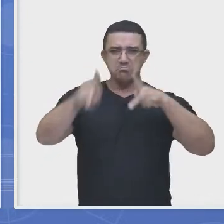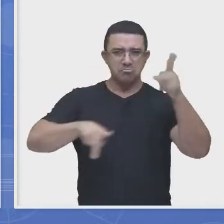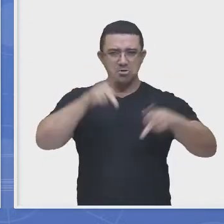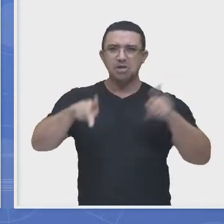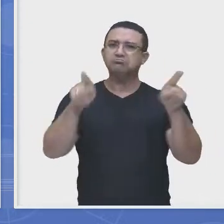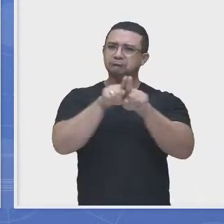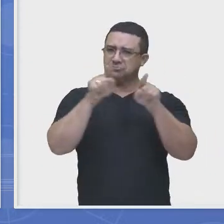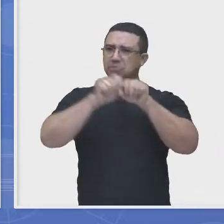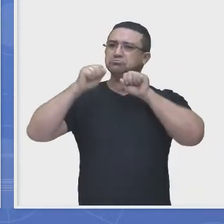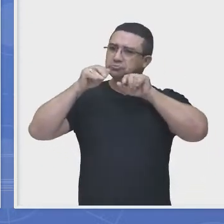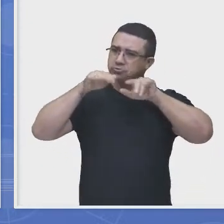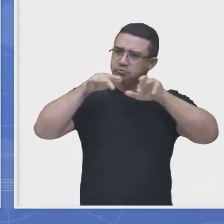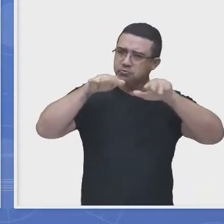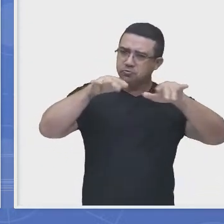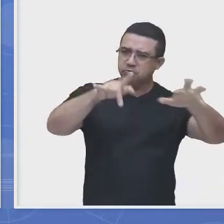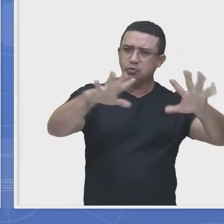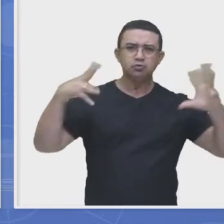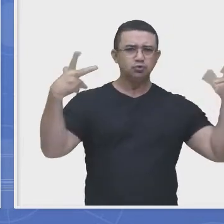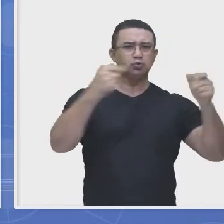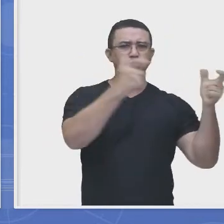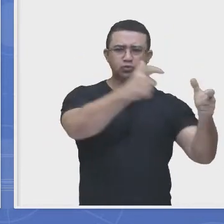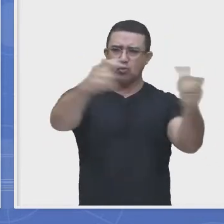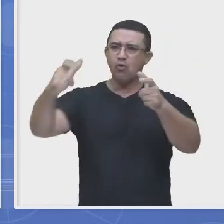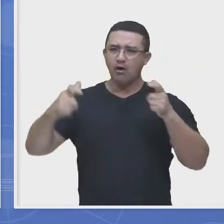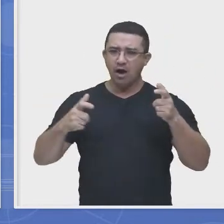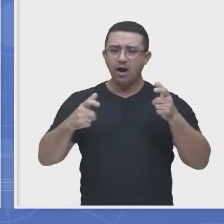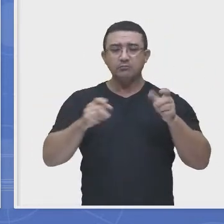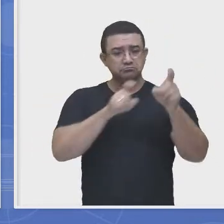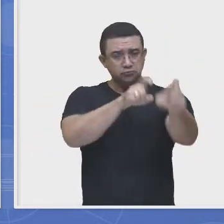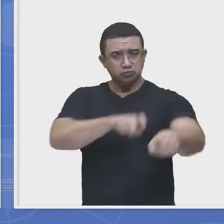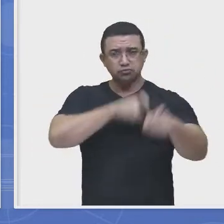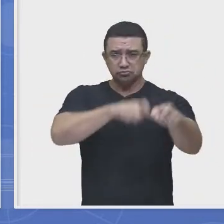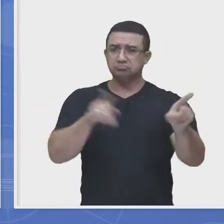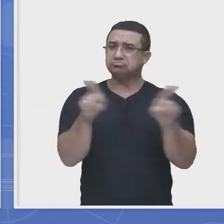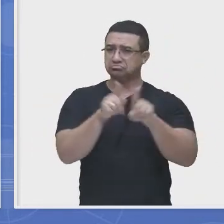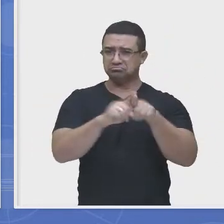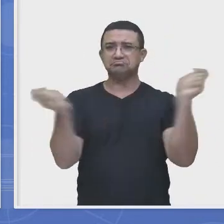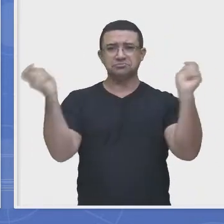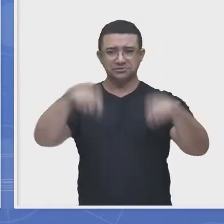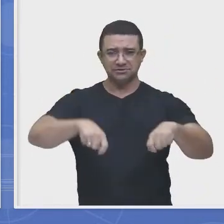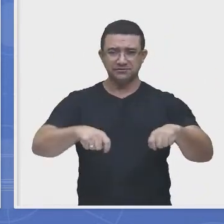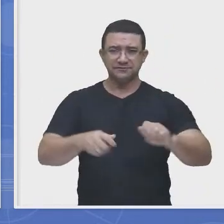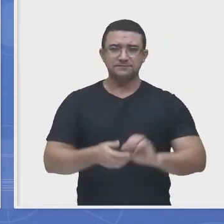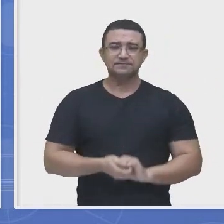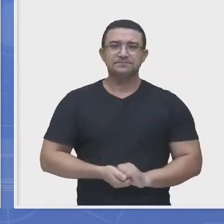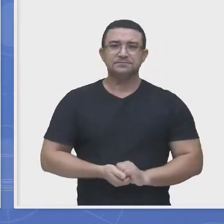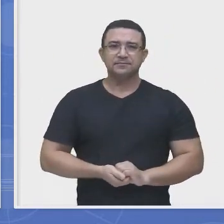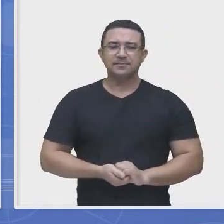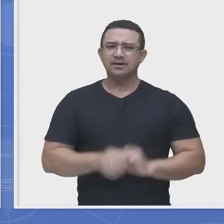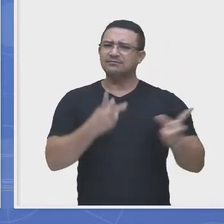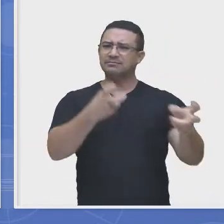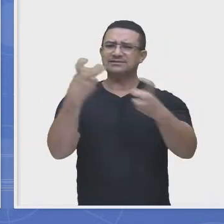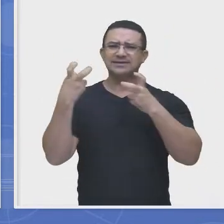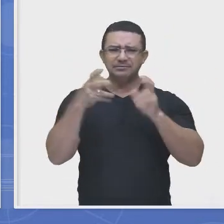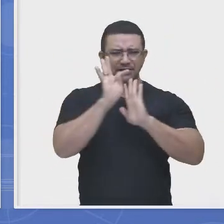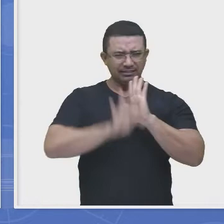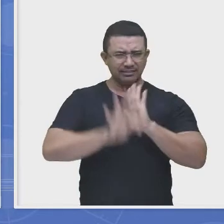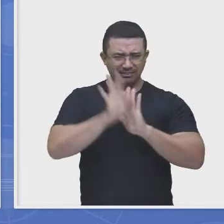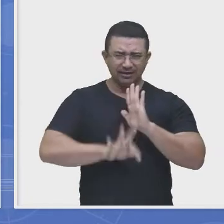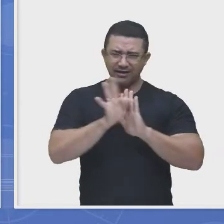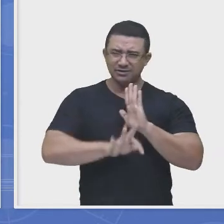as zonas rurais, ou seja, aquelas regiões que não são dentro da cidade. Então perceba que o meu texto tem um